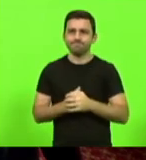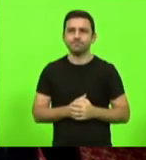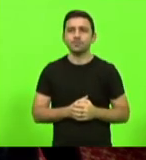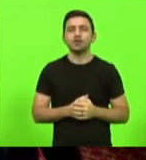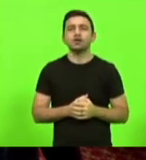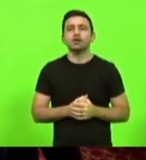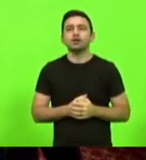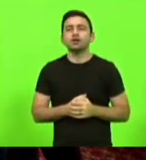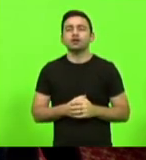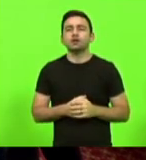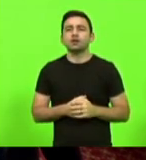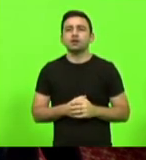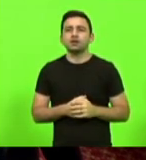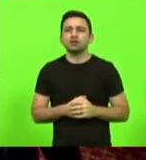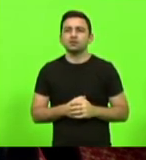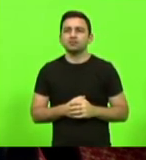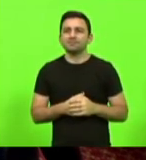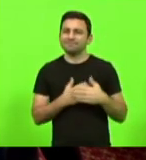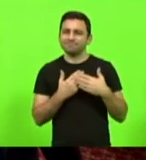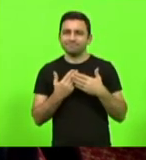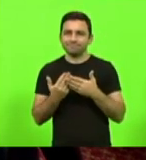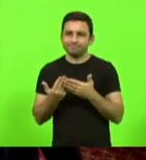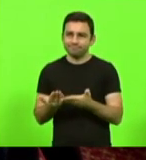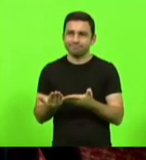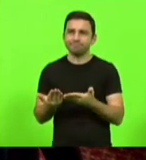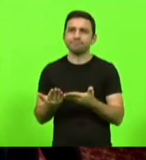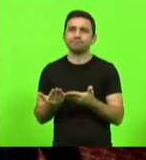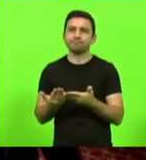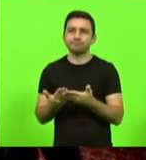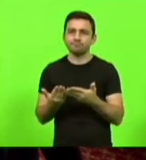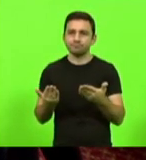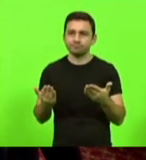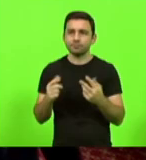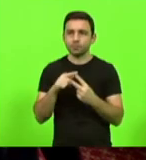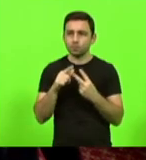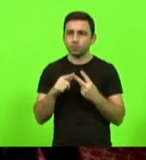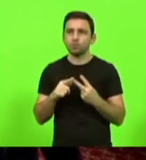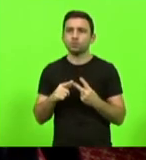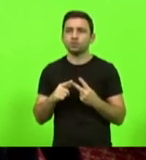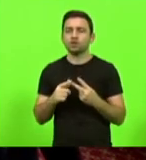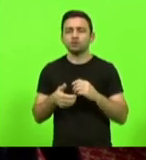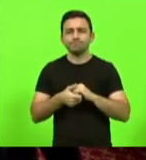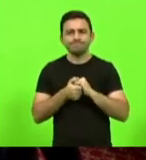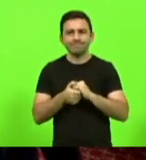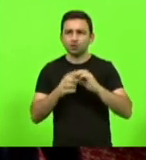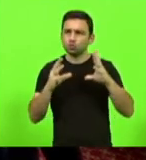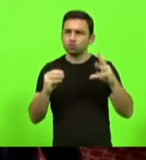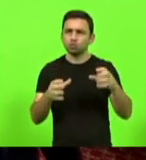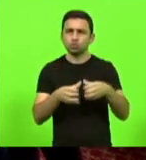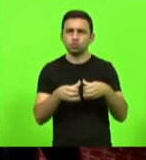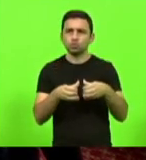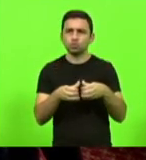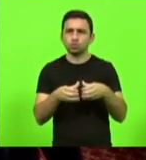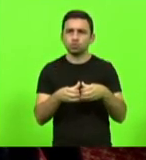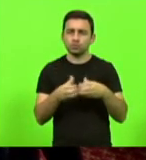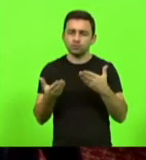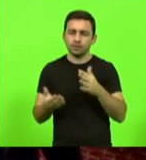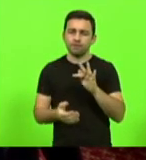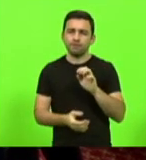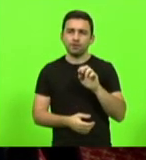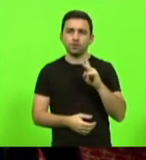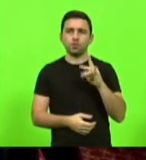pessoa do seu Giovanni e do seu Tércio. Quero saudar a todos os membros da